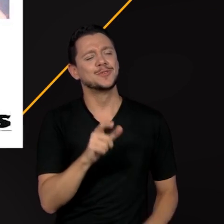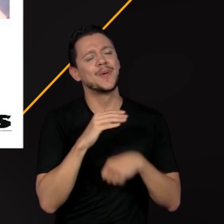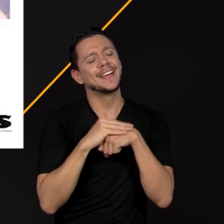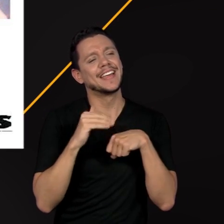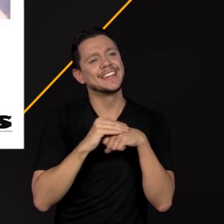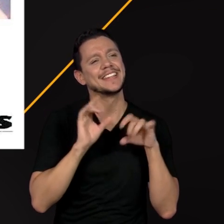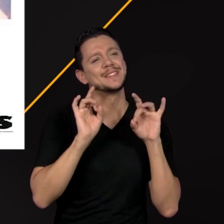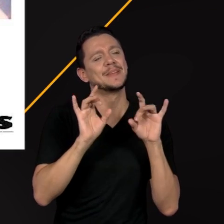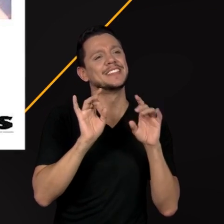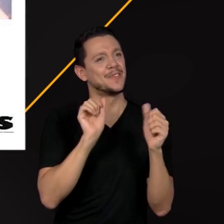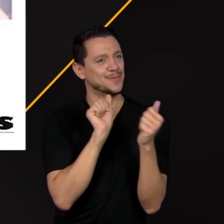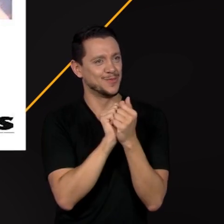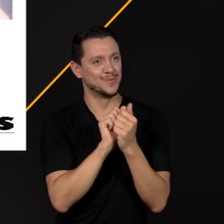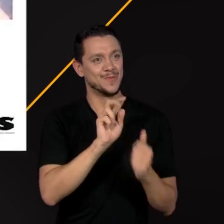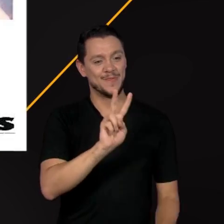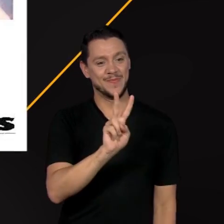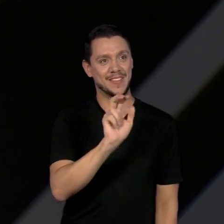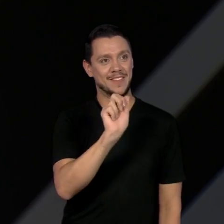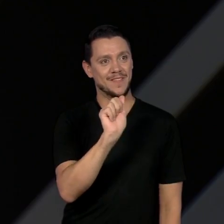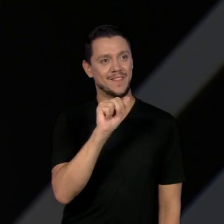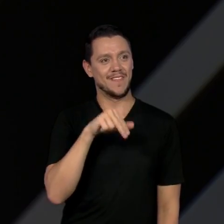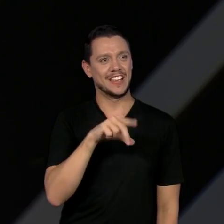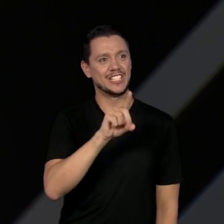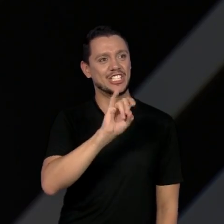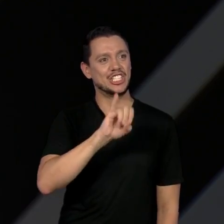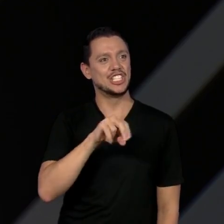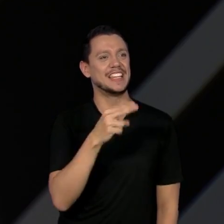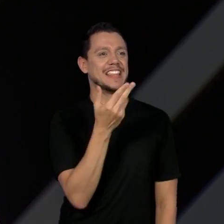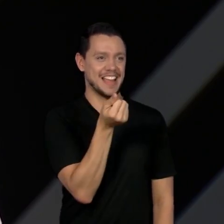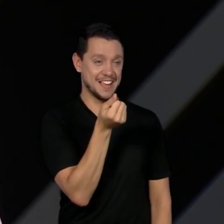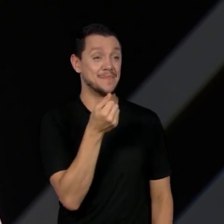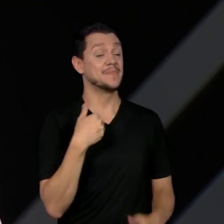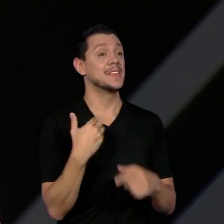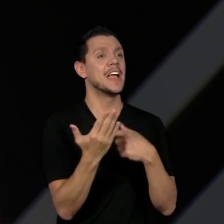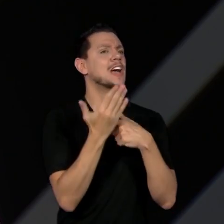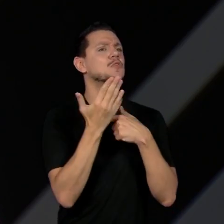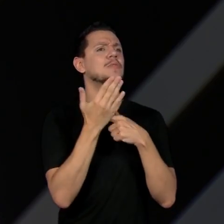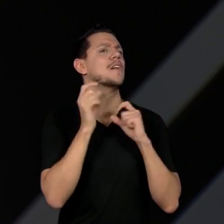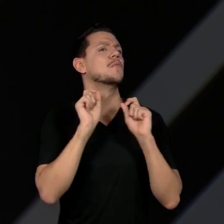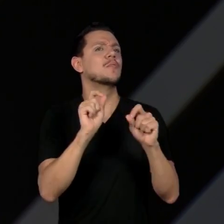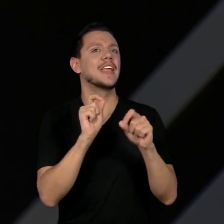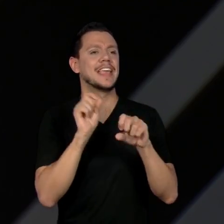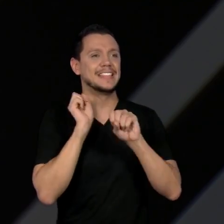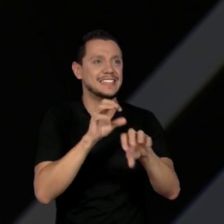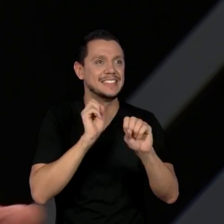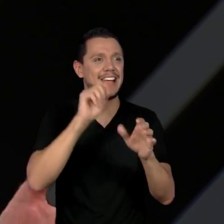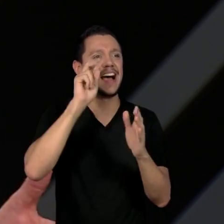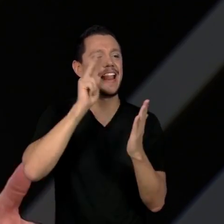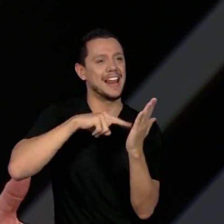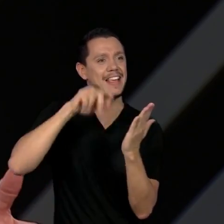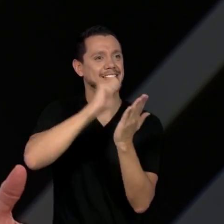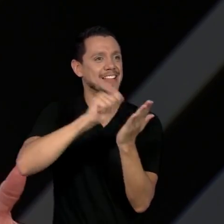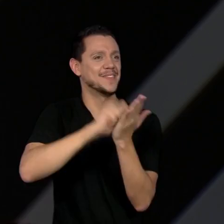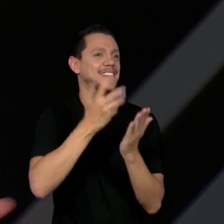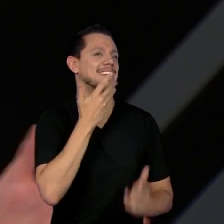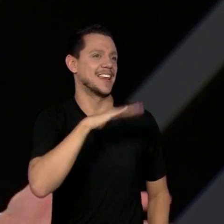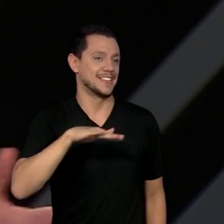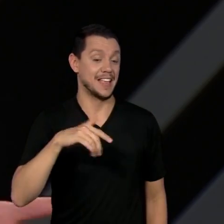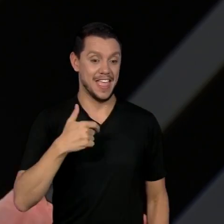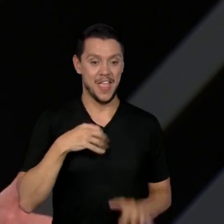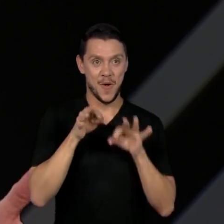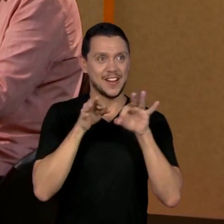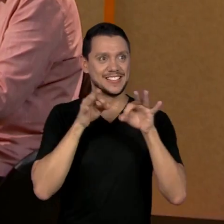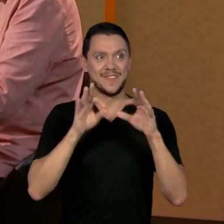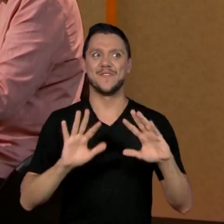que é a Vandinha, que me ajudava na alfabetização das crianças. E eu organizava as festas, que eu